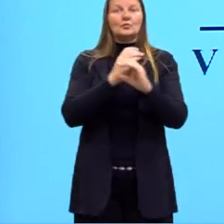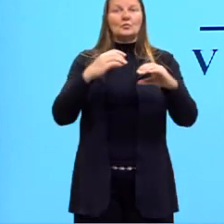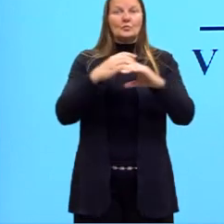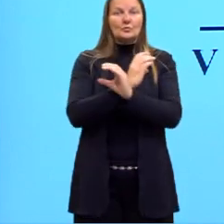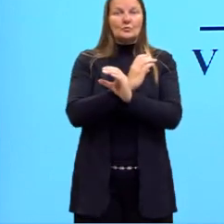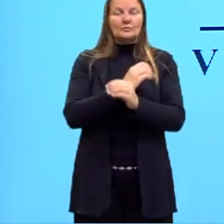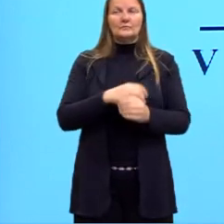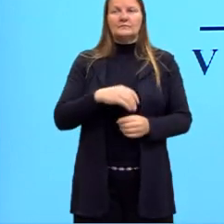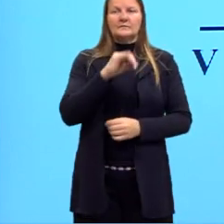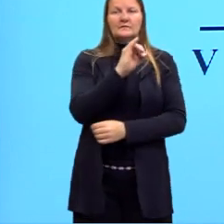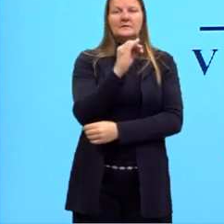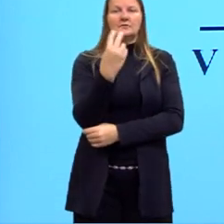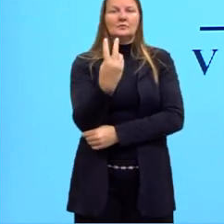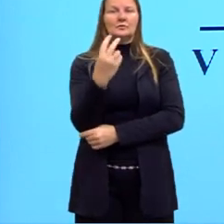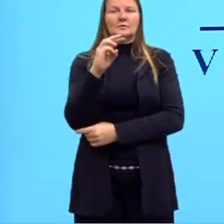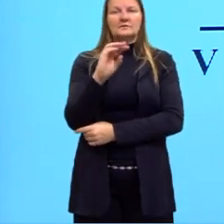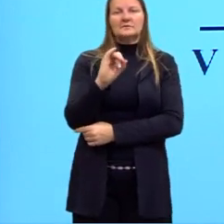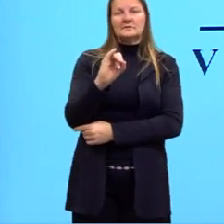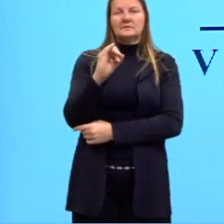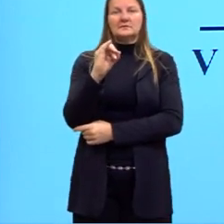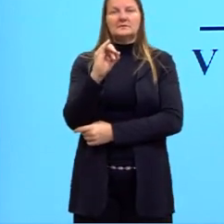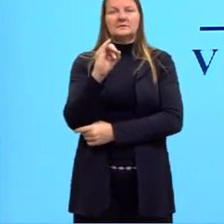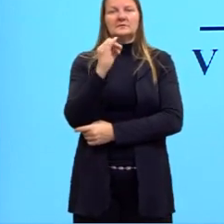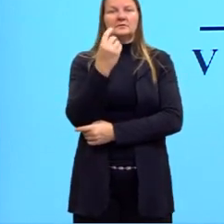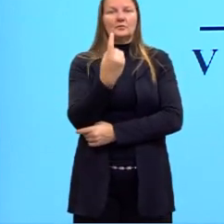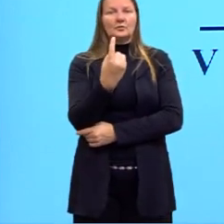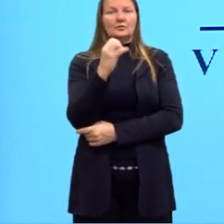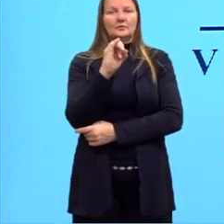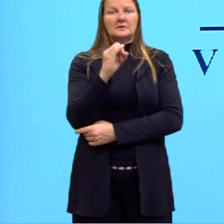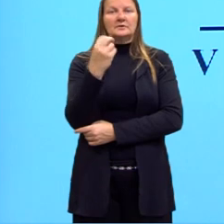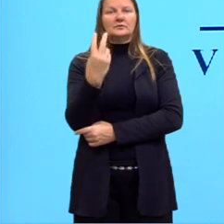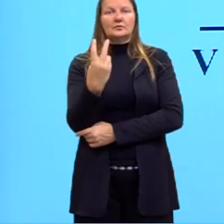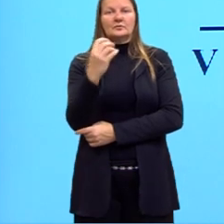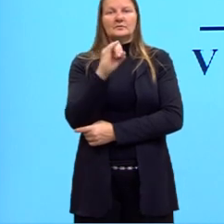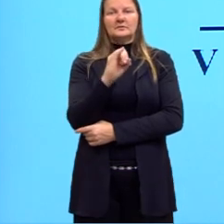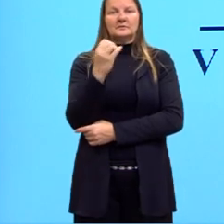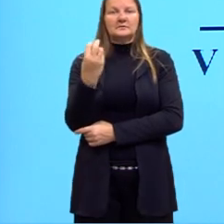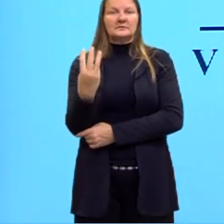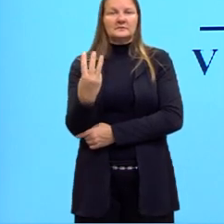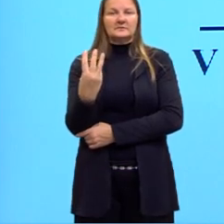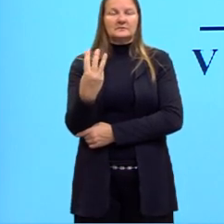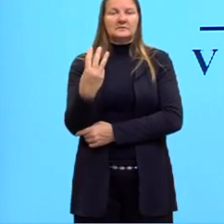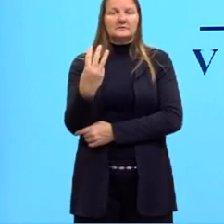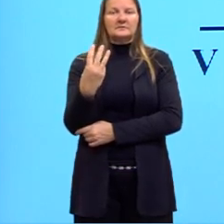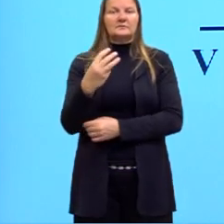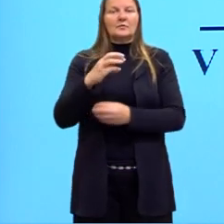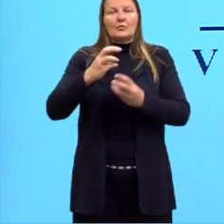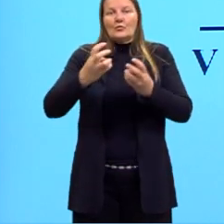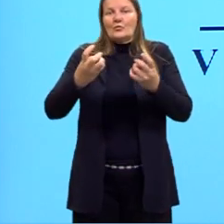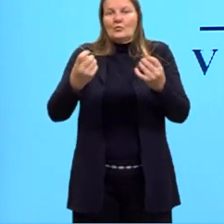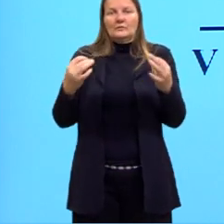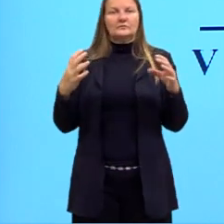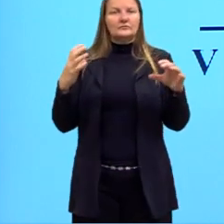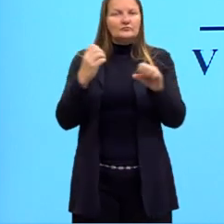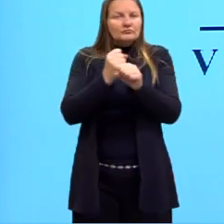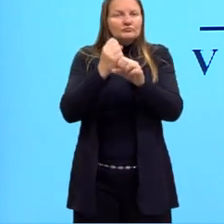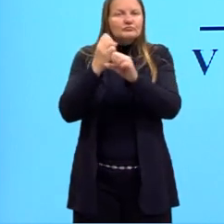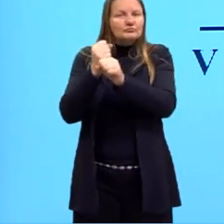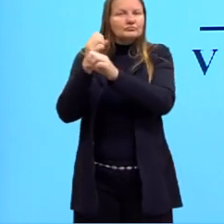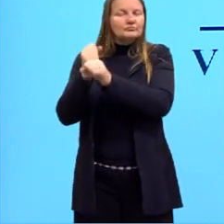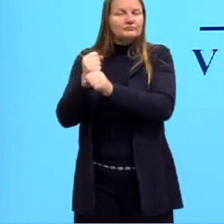então e dois mas e um mais de dois mais de três mas quantos né